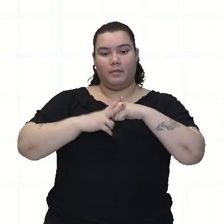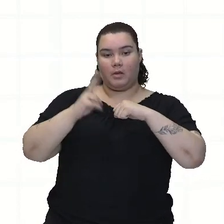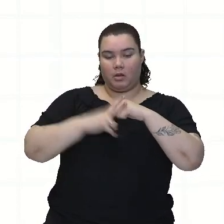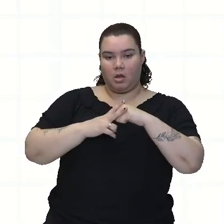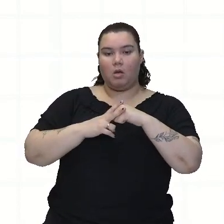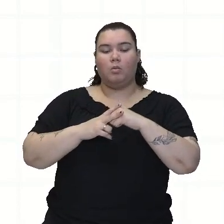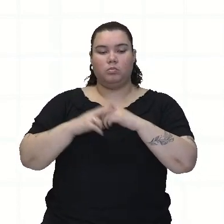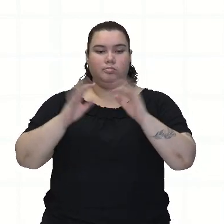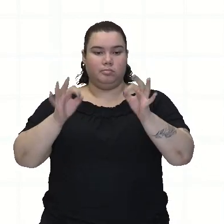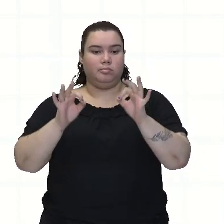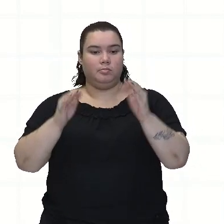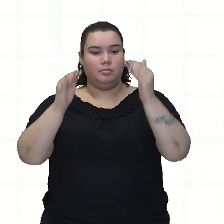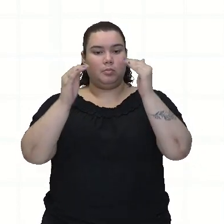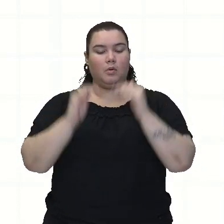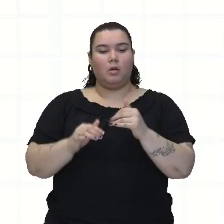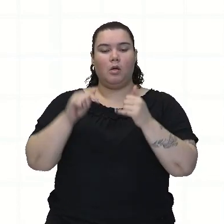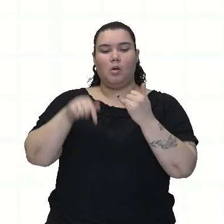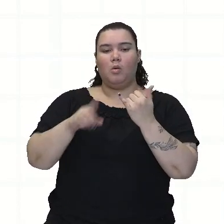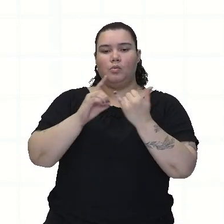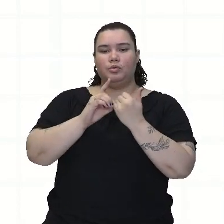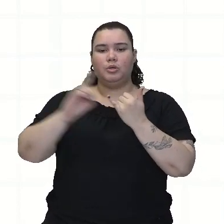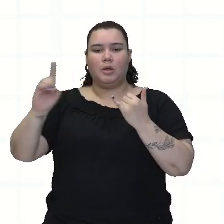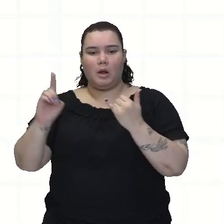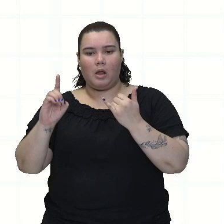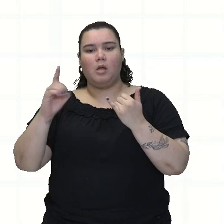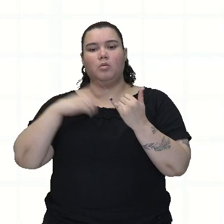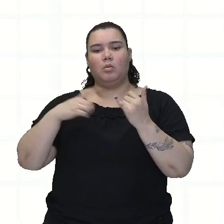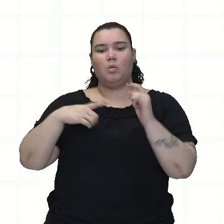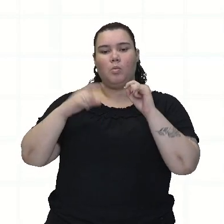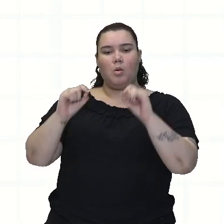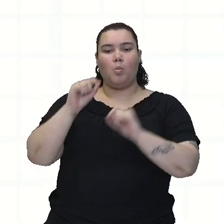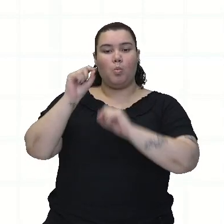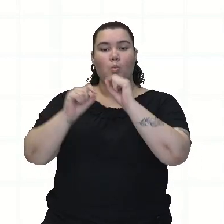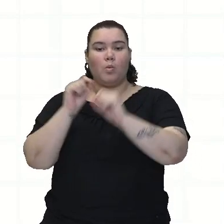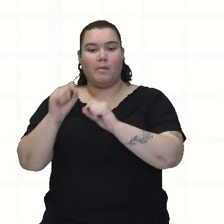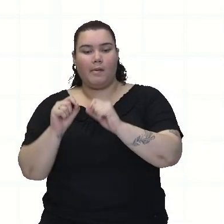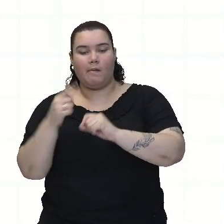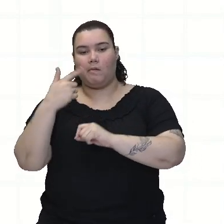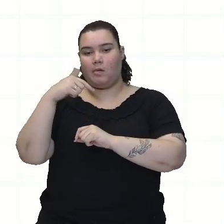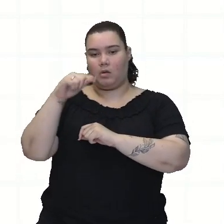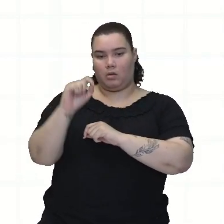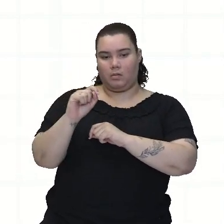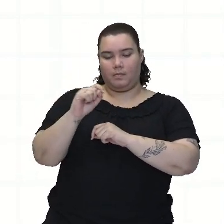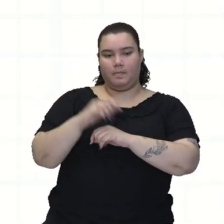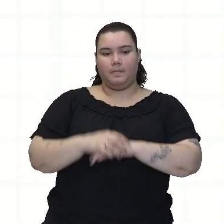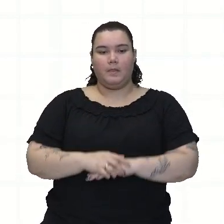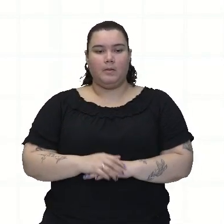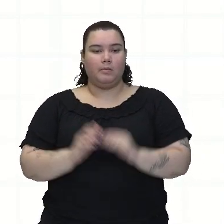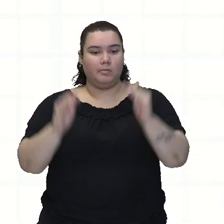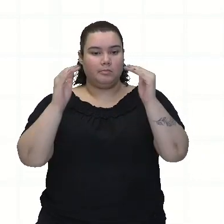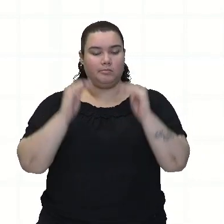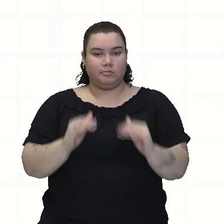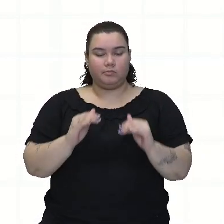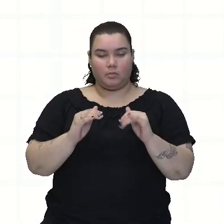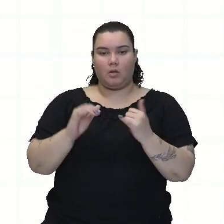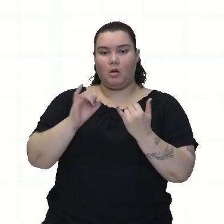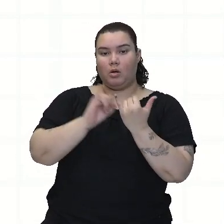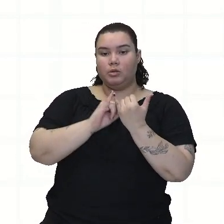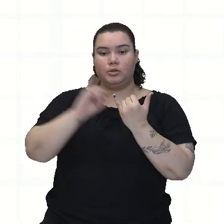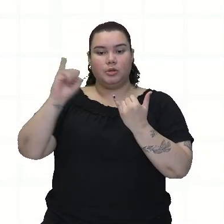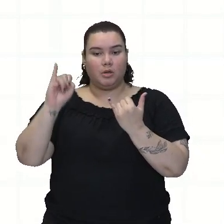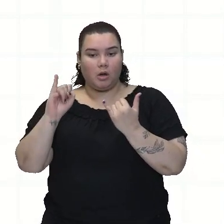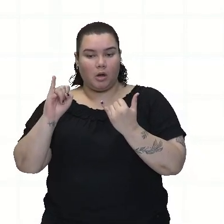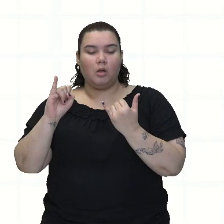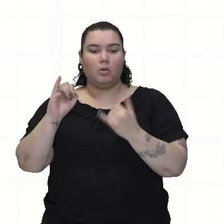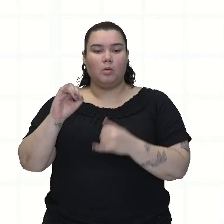dirigida a ação do verbo. Muita atenção aqui para essas palavrinhas, que são as nossas